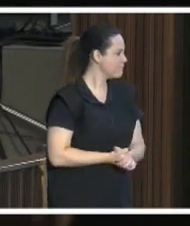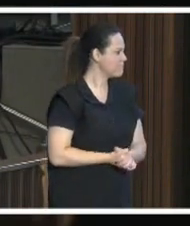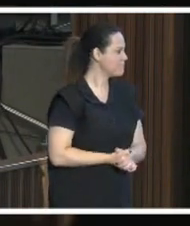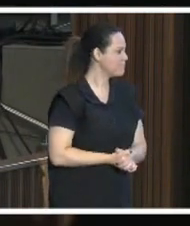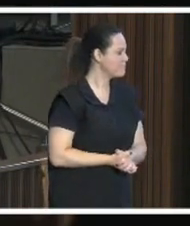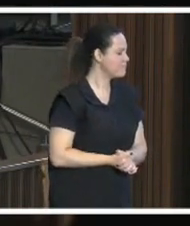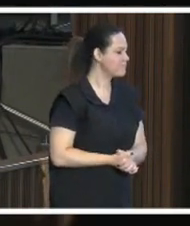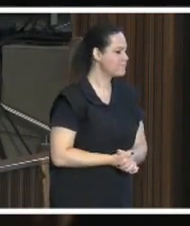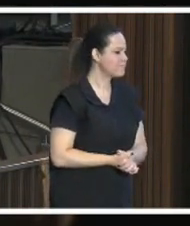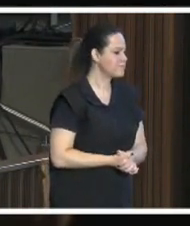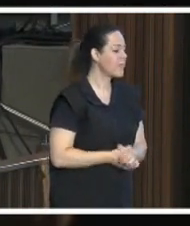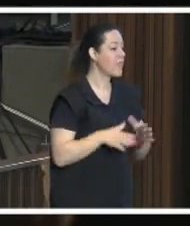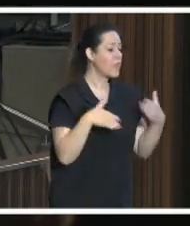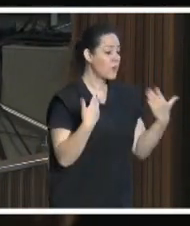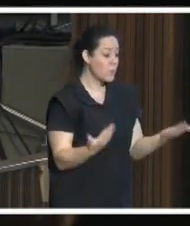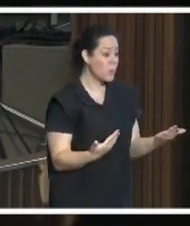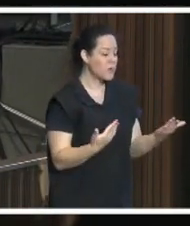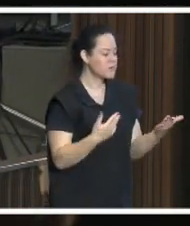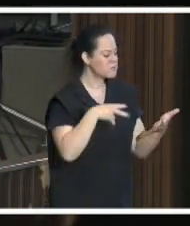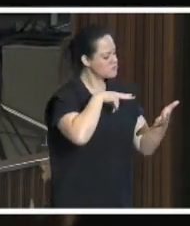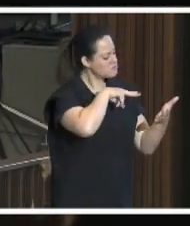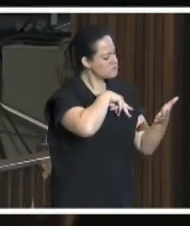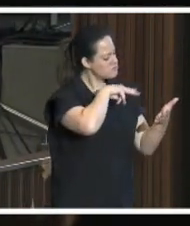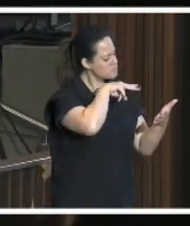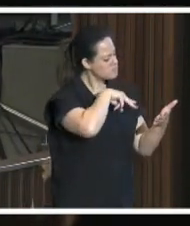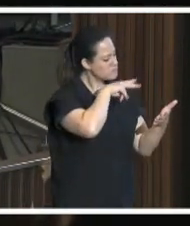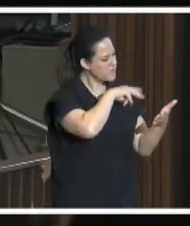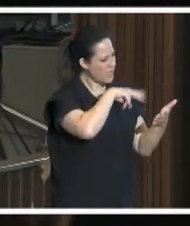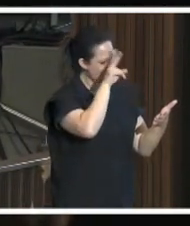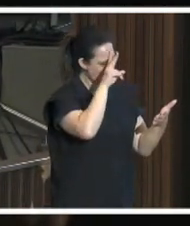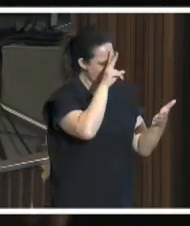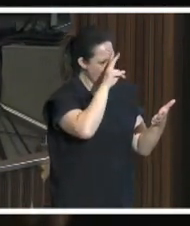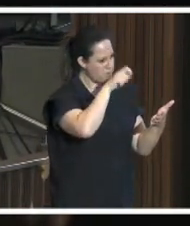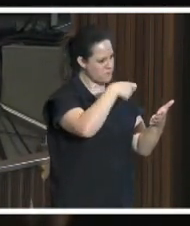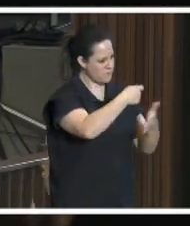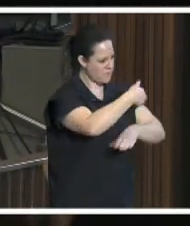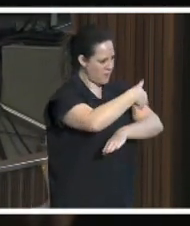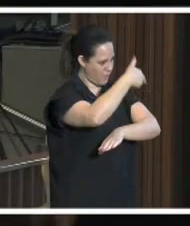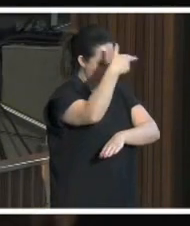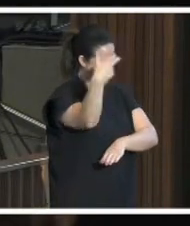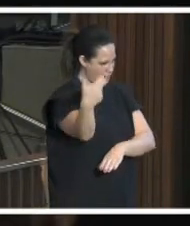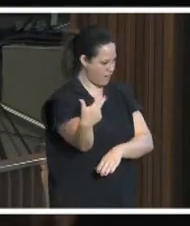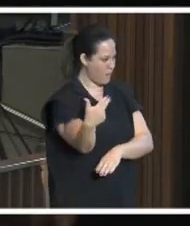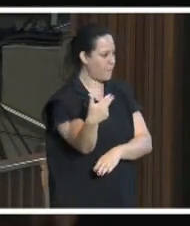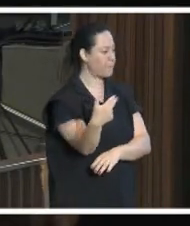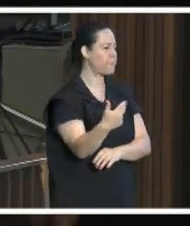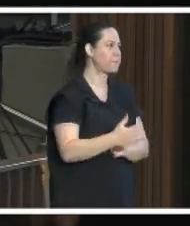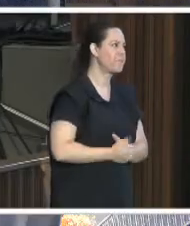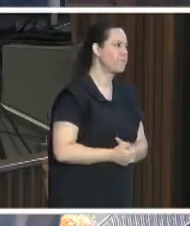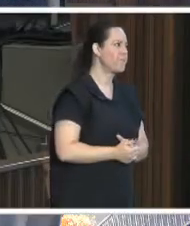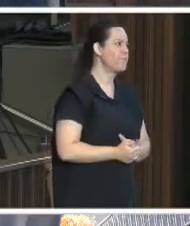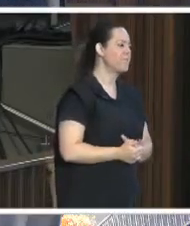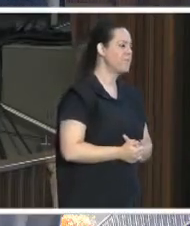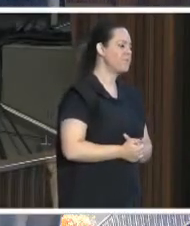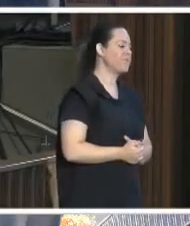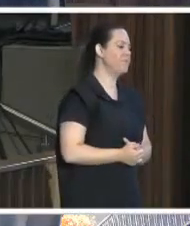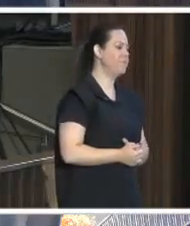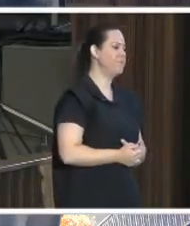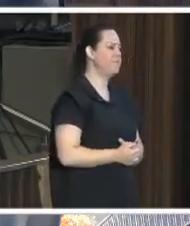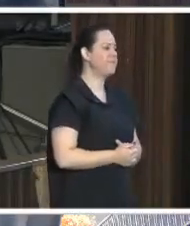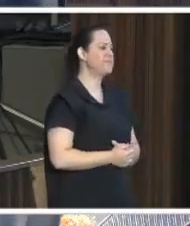É interessante que quando a gente vai lendo esses relatos do Natal, vai dizer